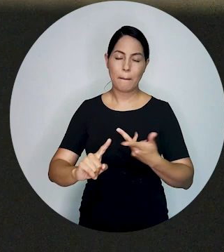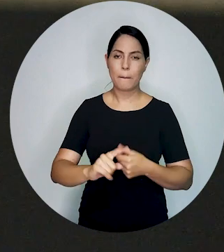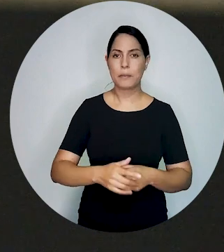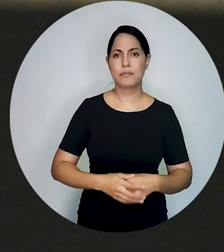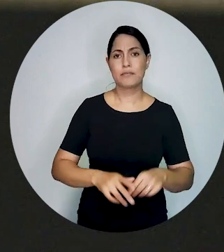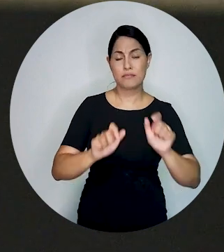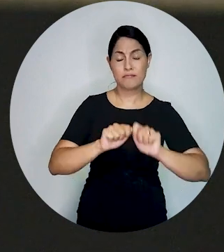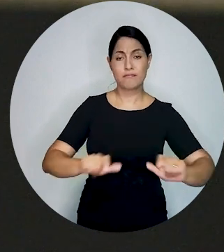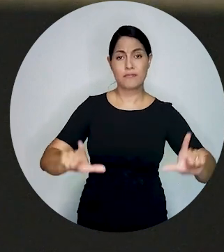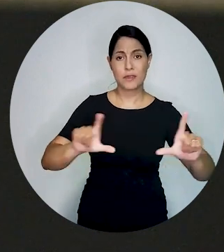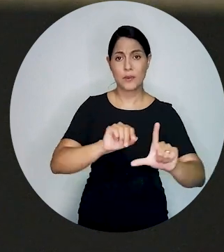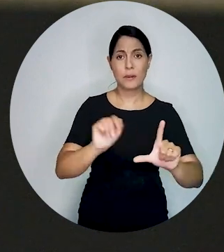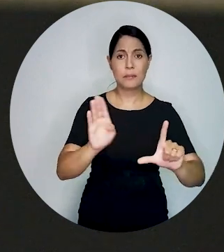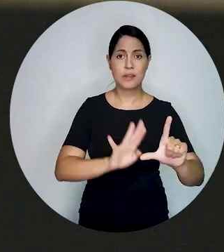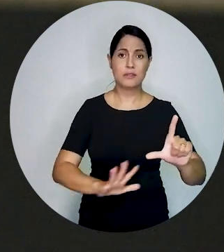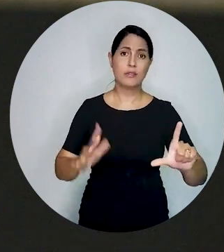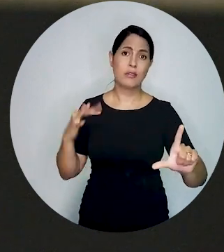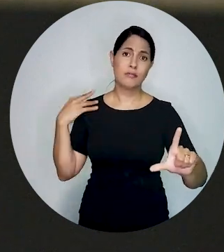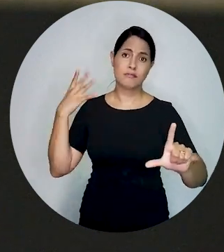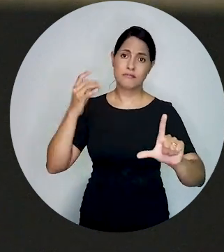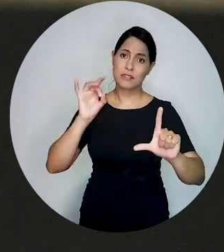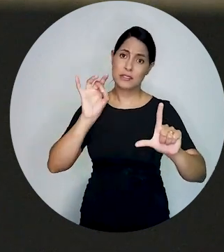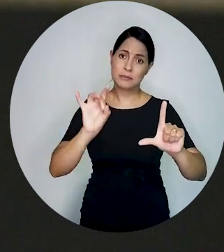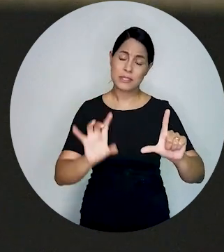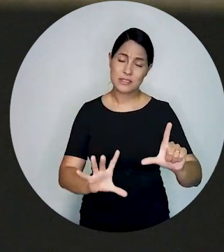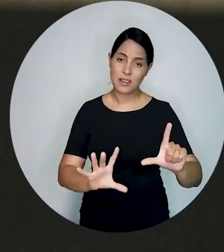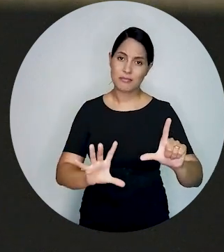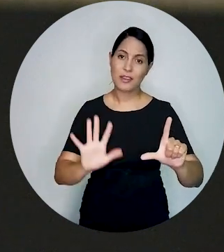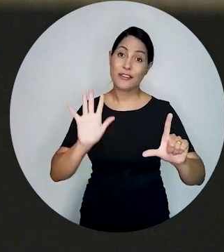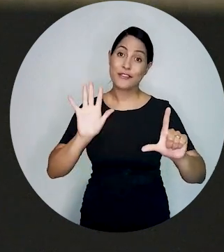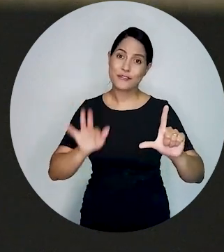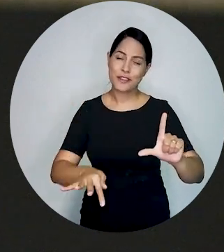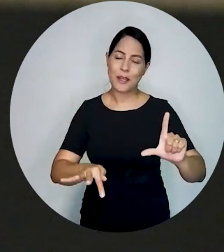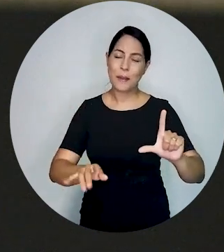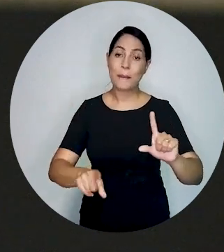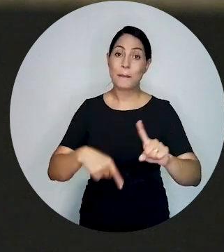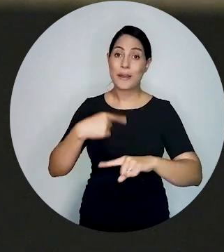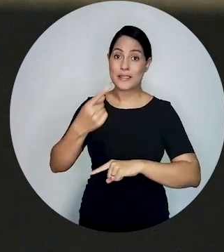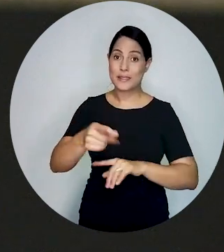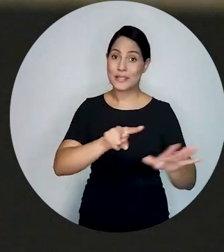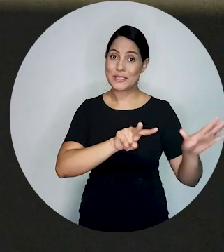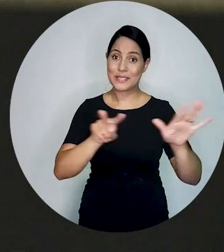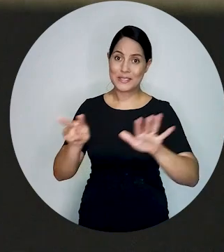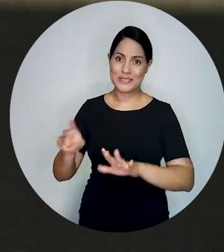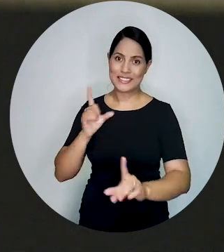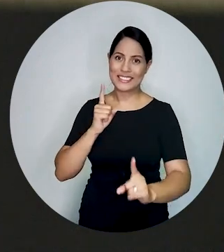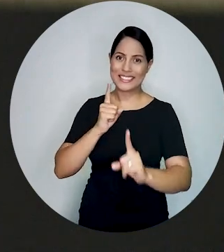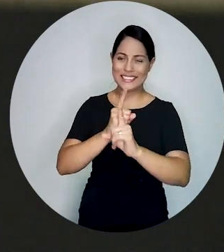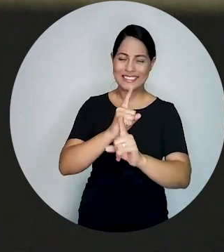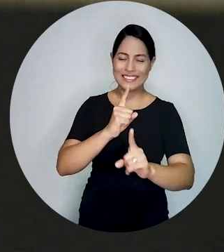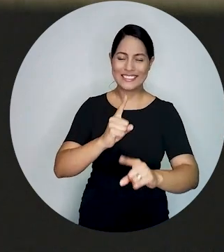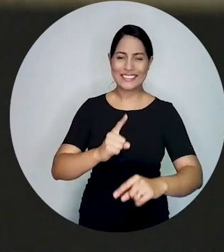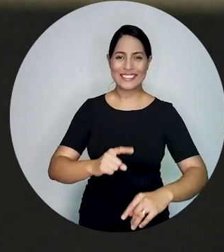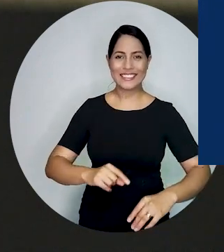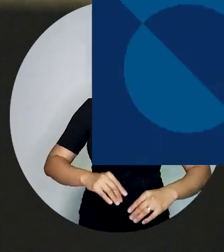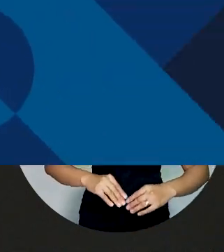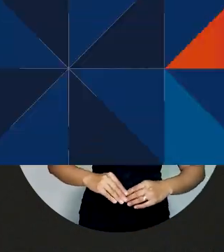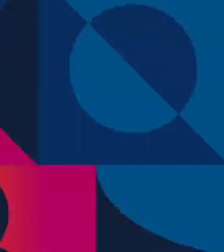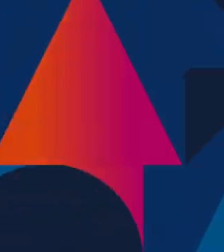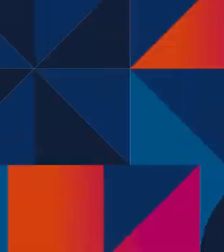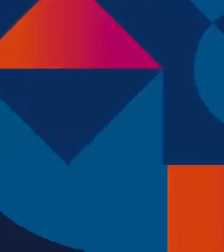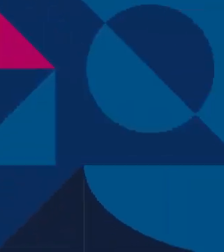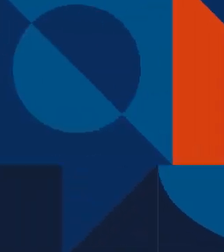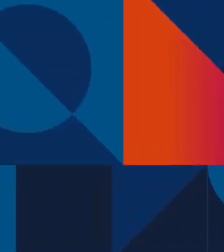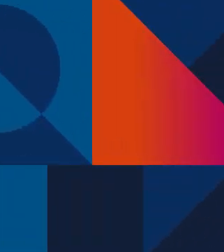tudo. Infelizmente, esse programa especial de retrospectiva chegou ao fim, mas a gente tem um novo encontro na semana que vem. Não perca!